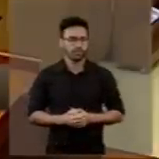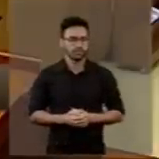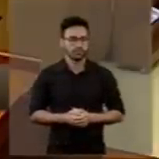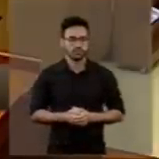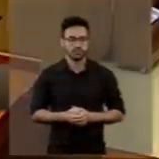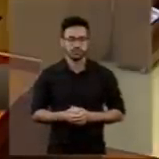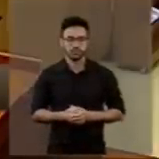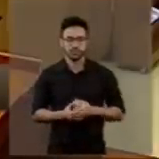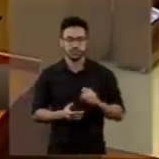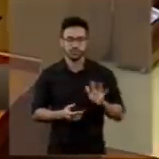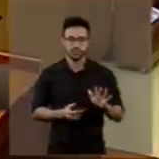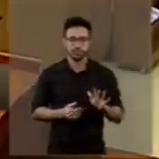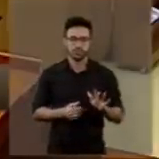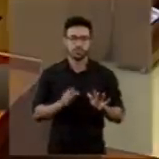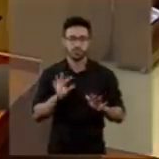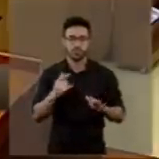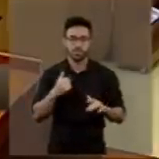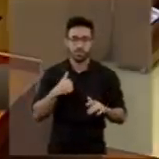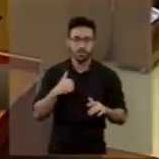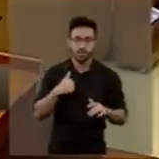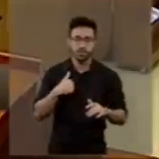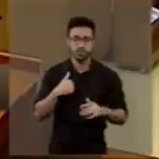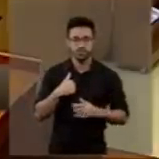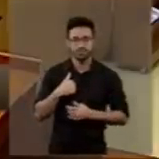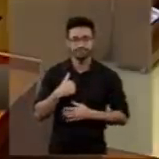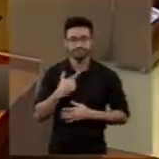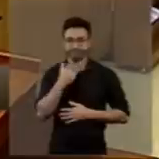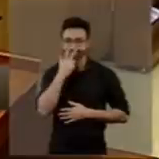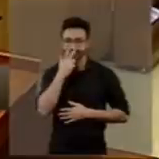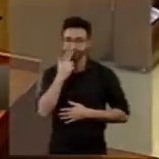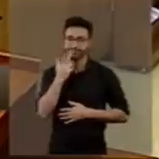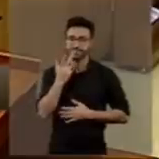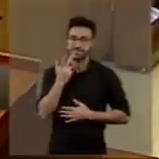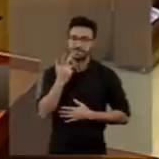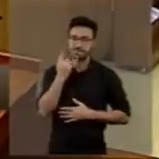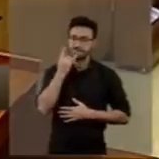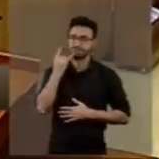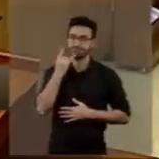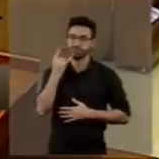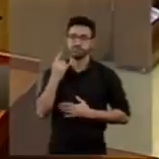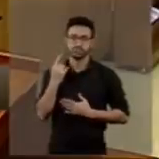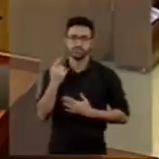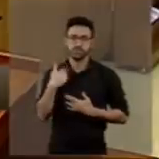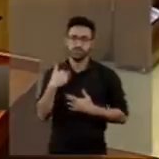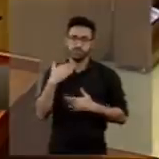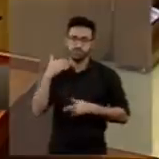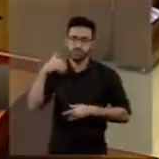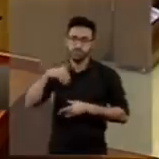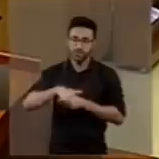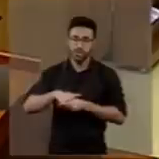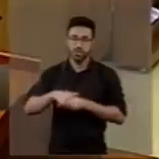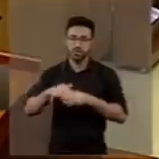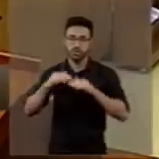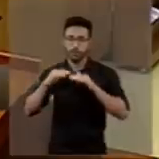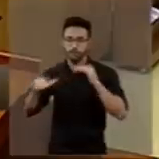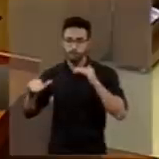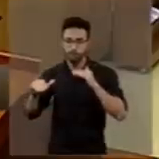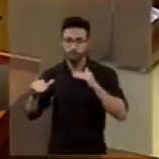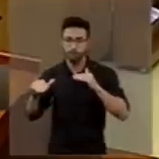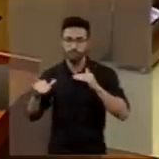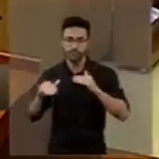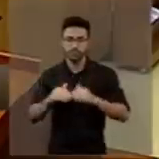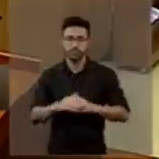verdade, eu estaria inclinado, senhor presidente, a votar pela improcedência. Como eu voto? Pela